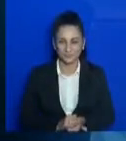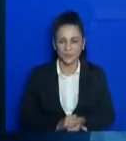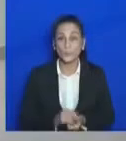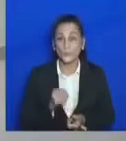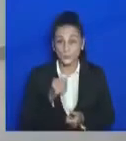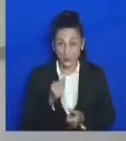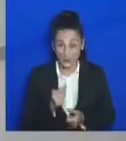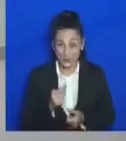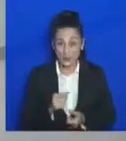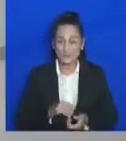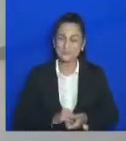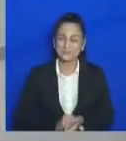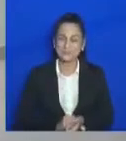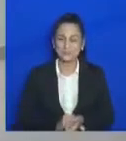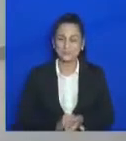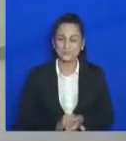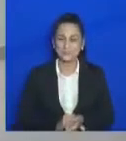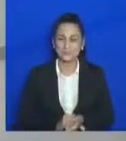Muito bem.